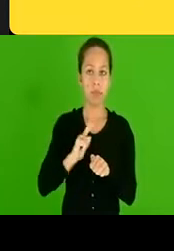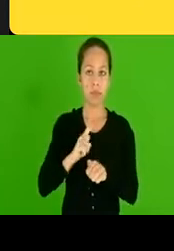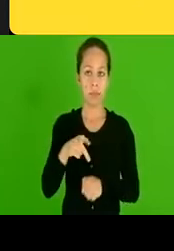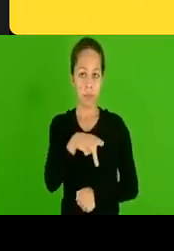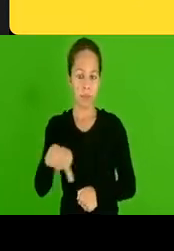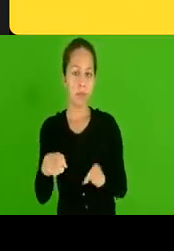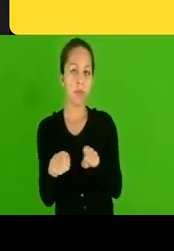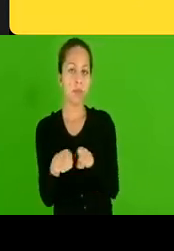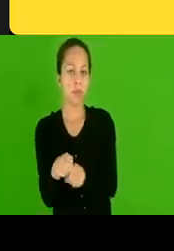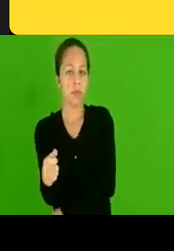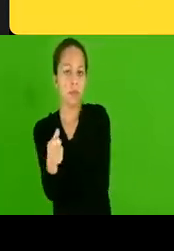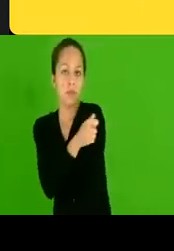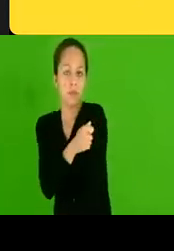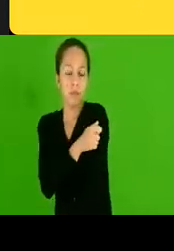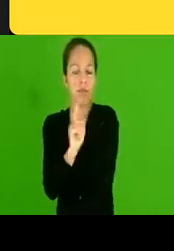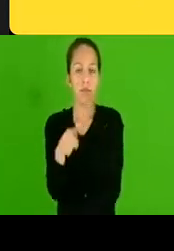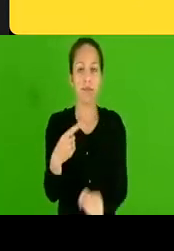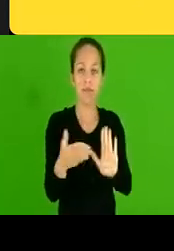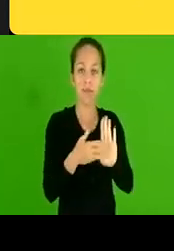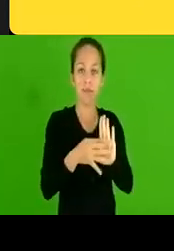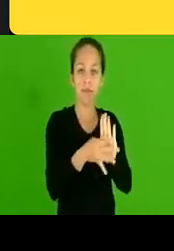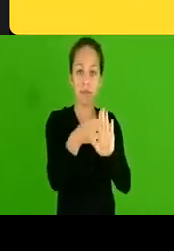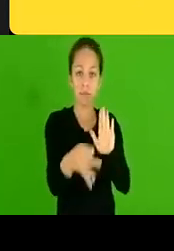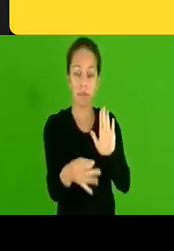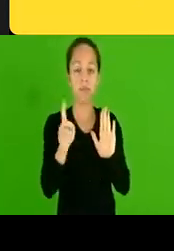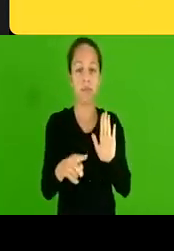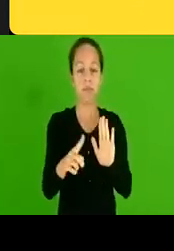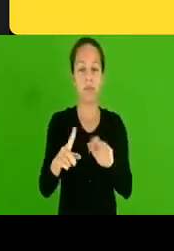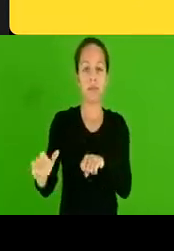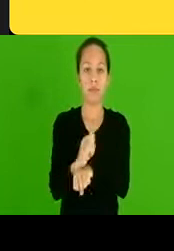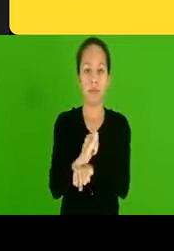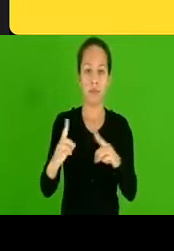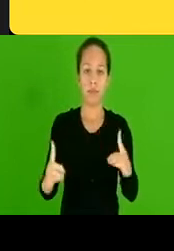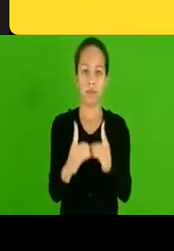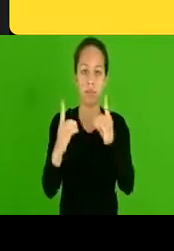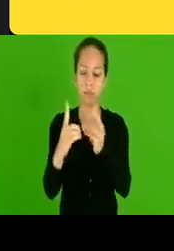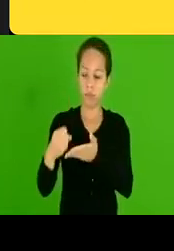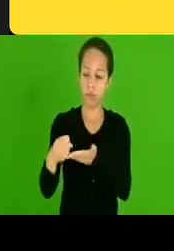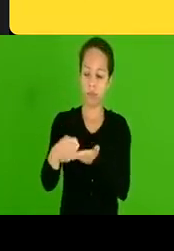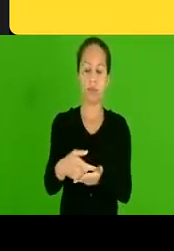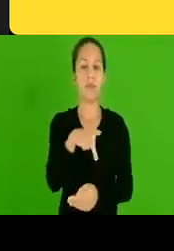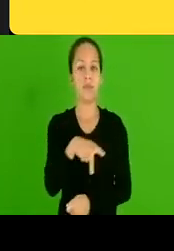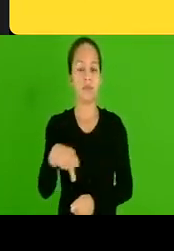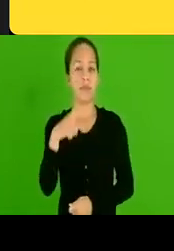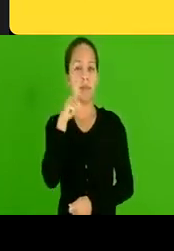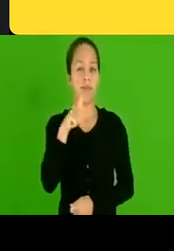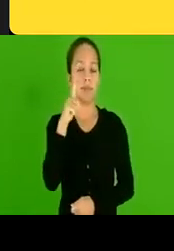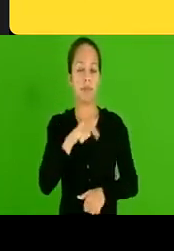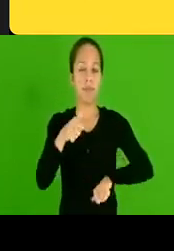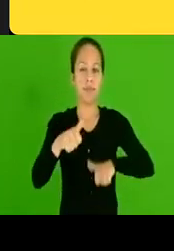vai propor, então, trabalhar então, com guia didático, para auxiliar o professor nessa avaliação